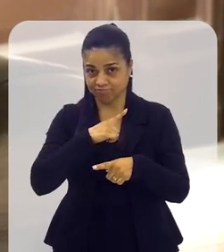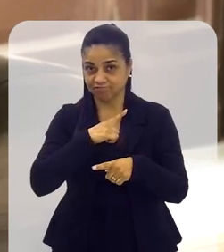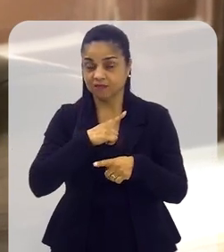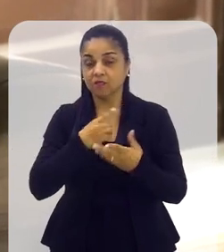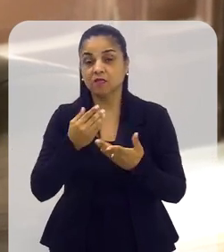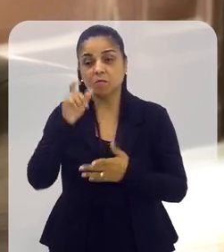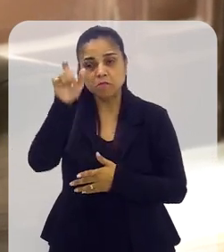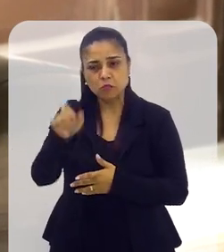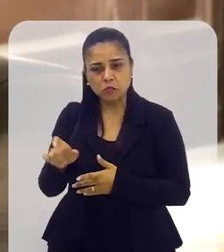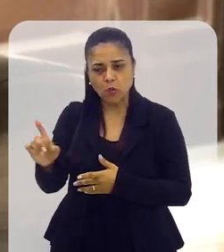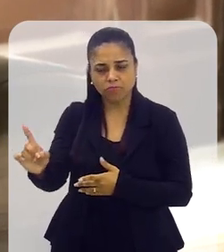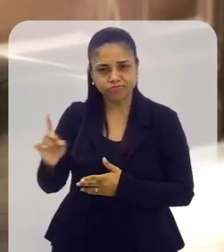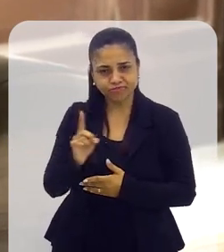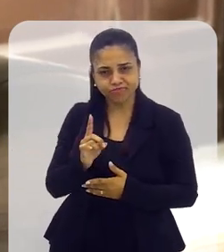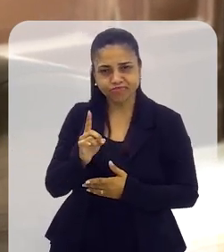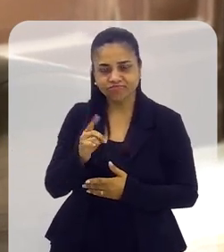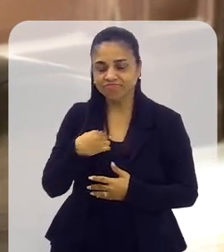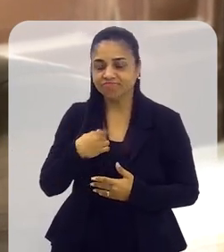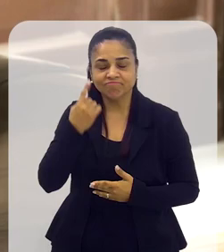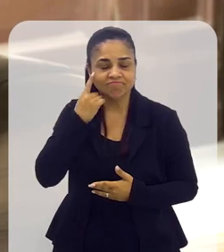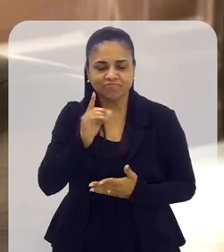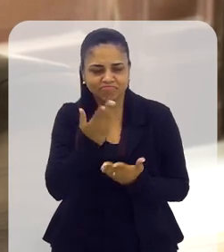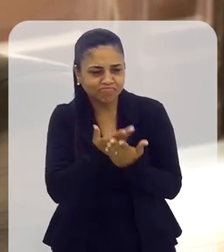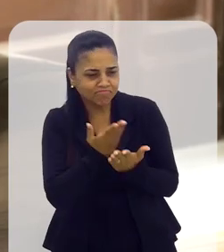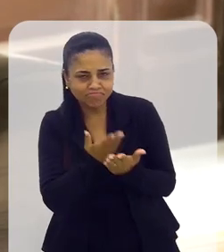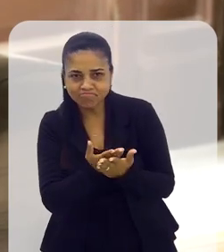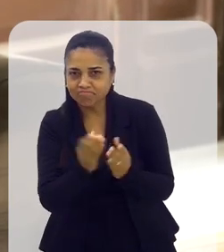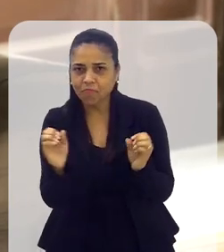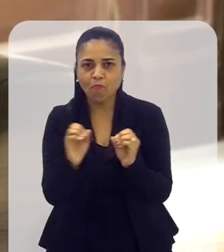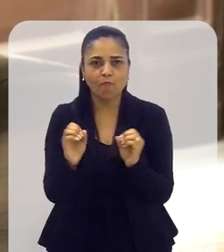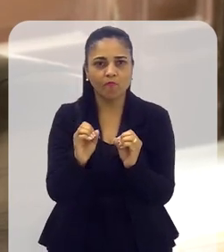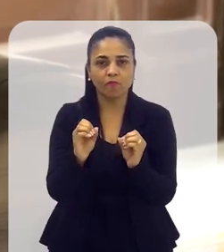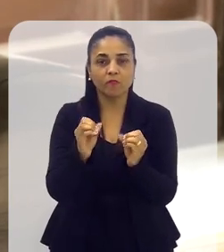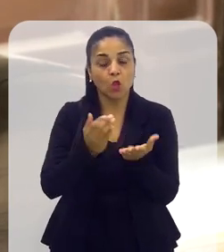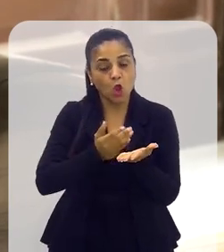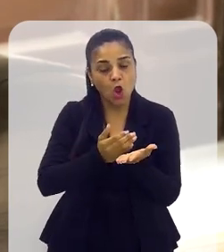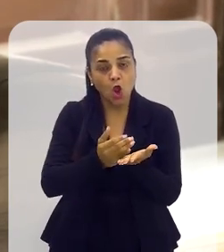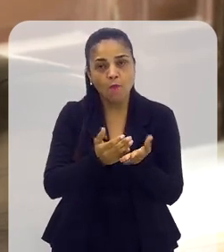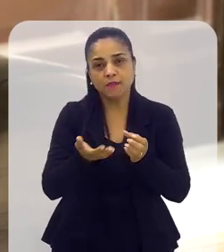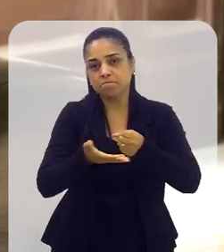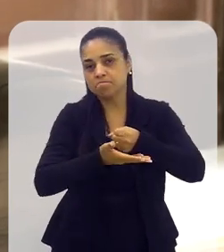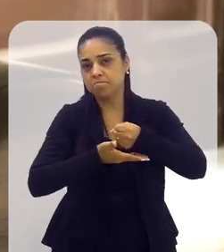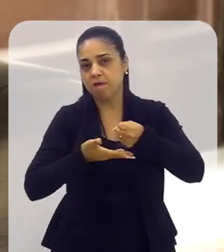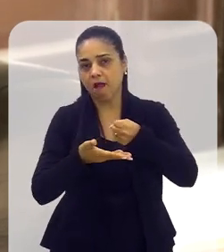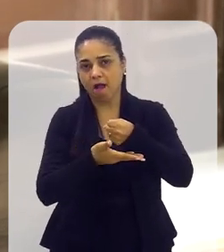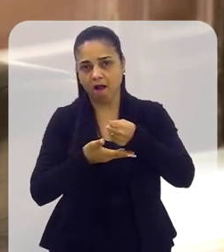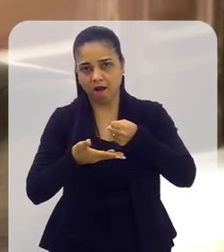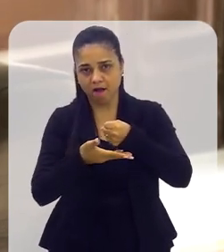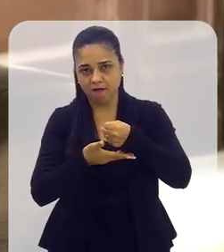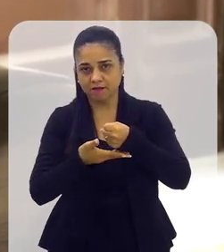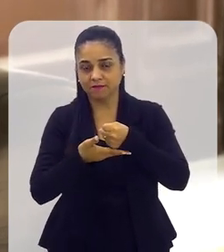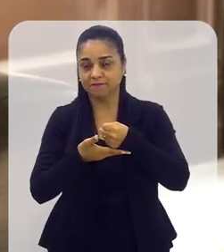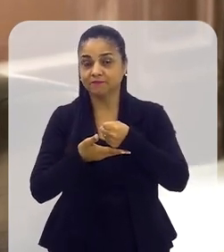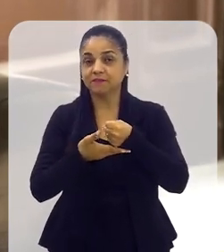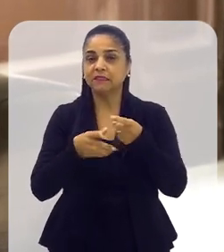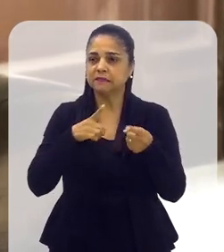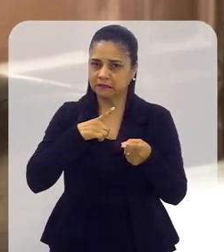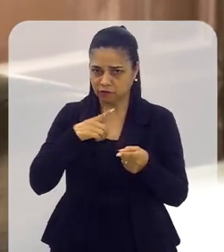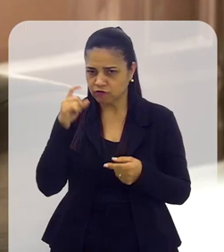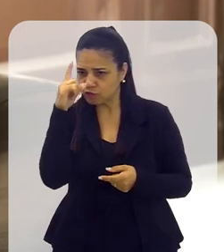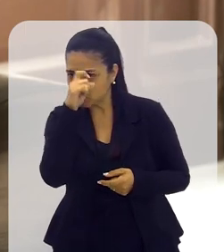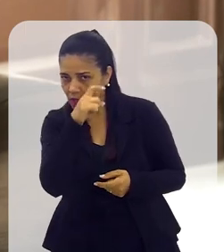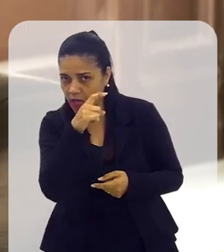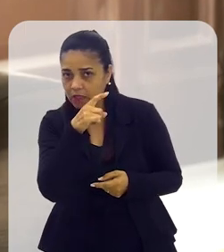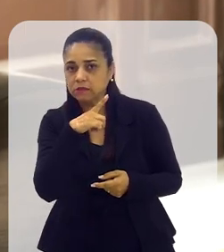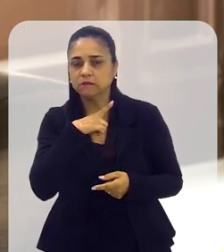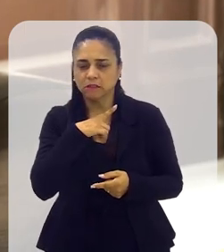um grande desafio. Sim, a pessoa quando vem, quando não tem nenhum tipo de estudo, tem que partir Do zero, do zero com a pessoa. Aí você falou